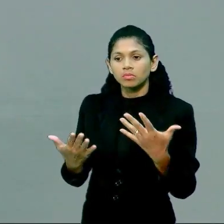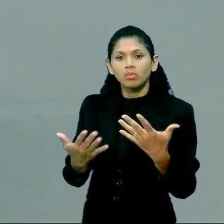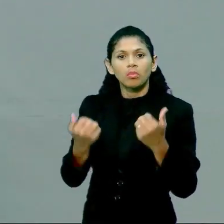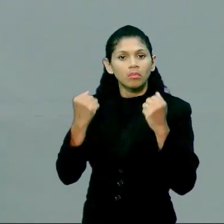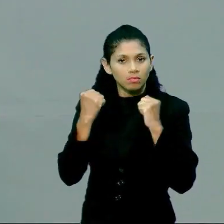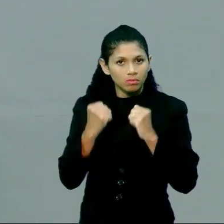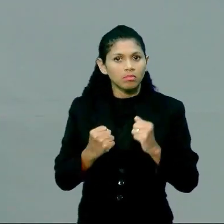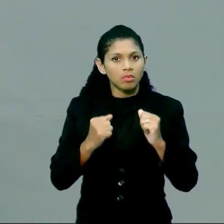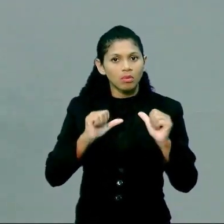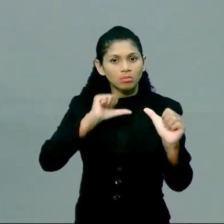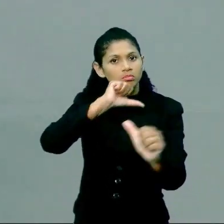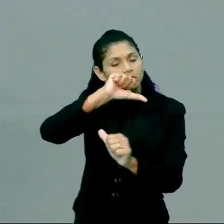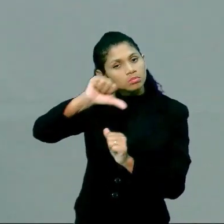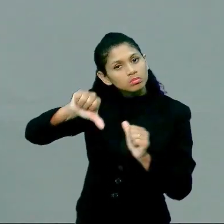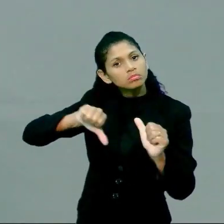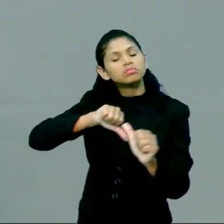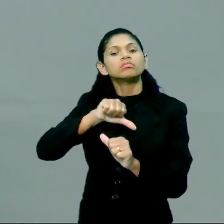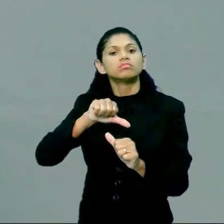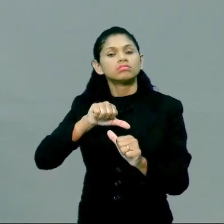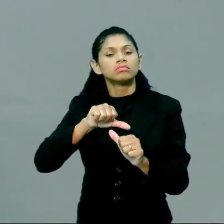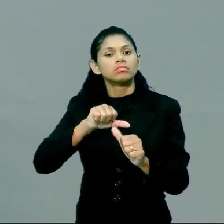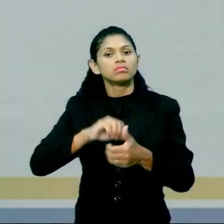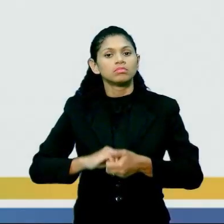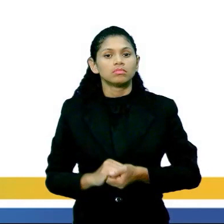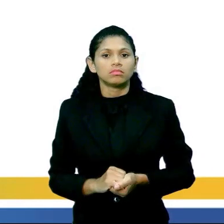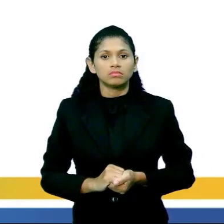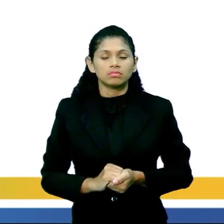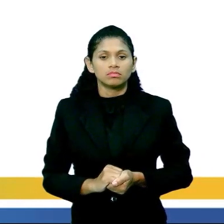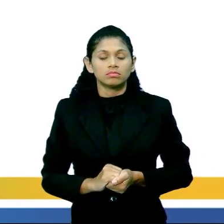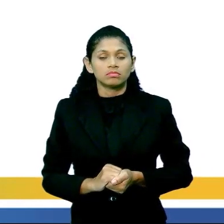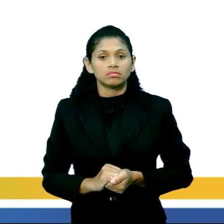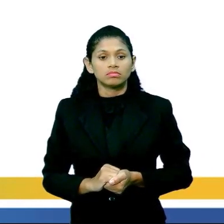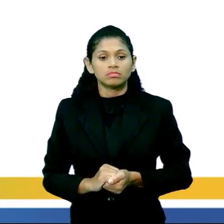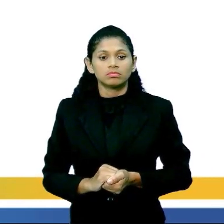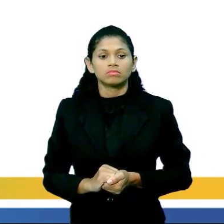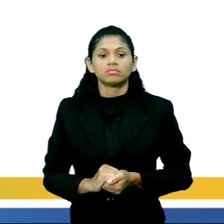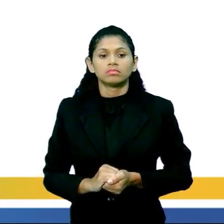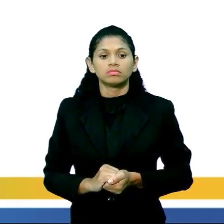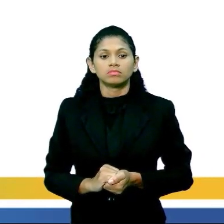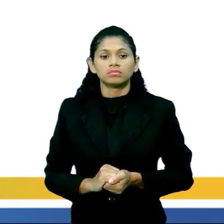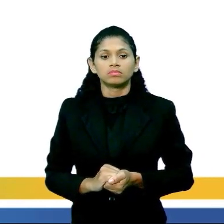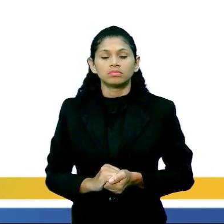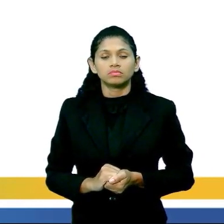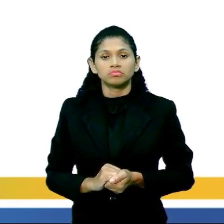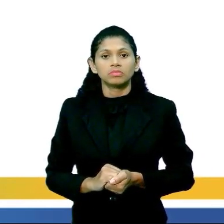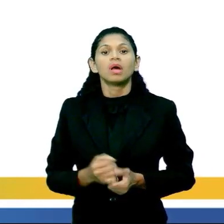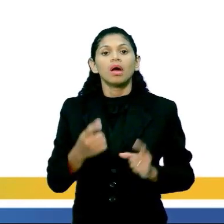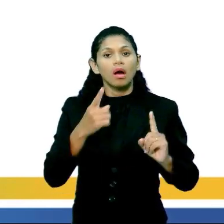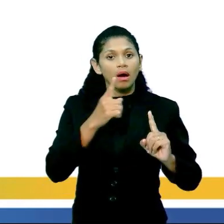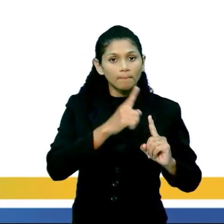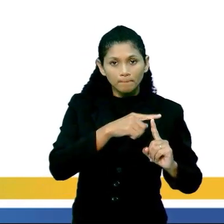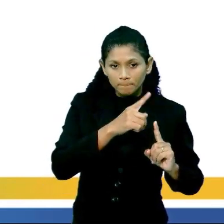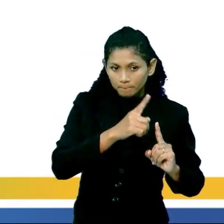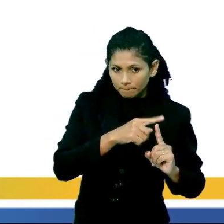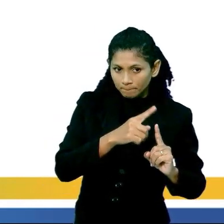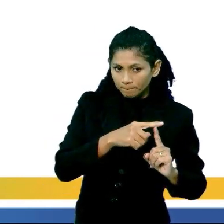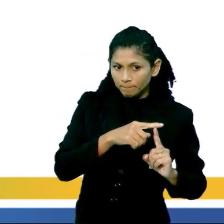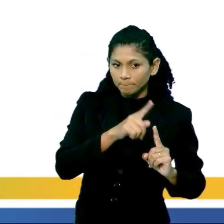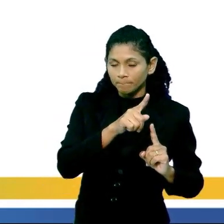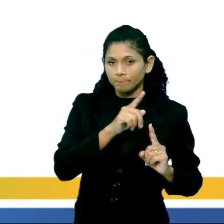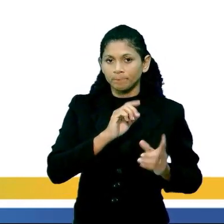troca entre elas. E não vai alterar, tá? Isso se chama de sinonimia conceptual, de conceito.